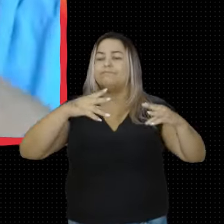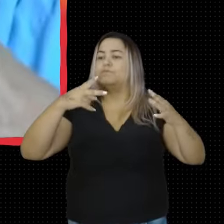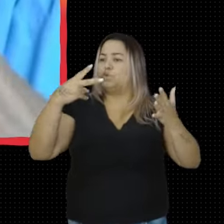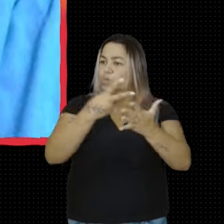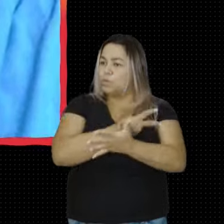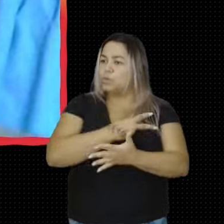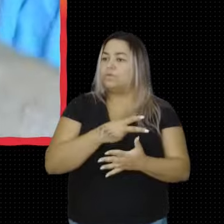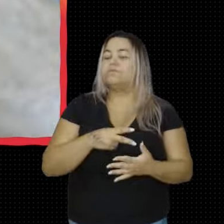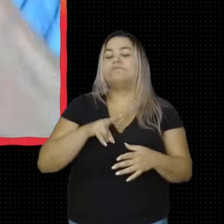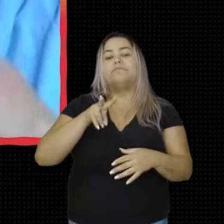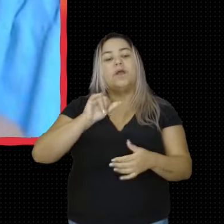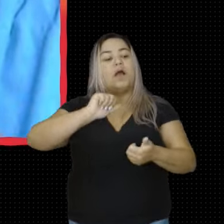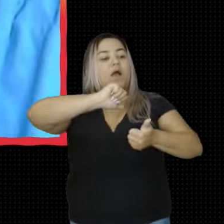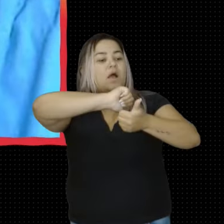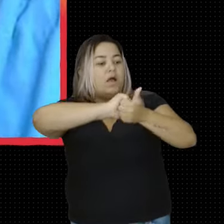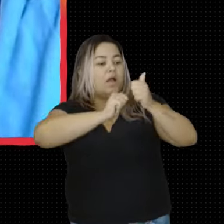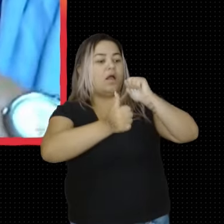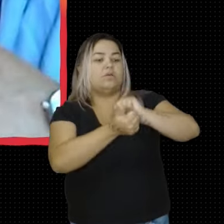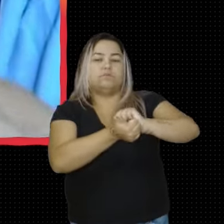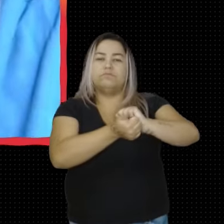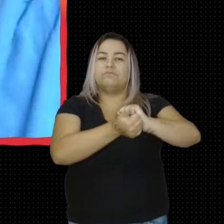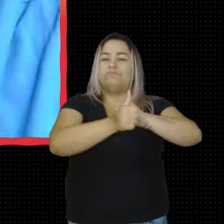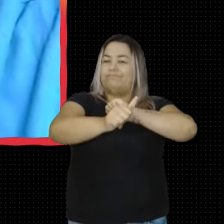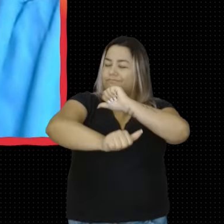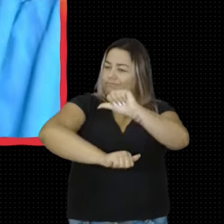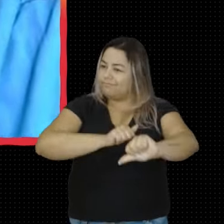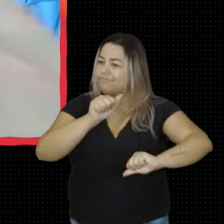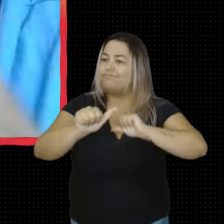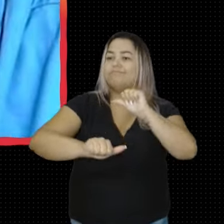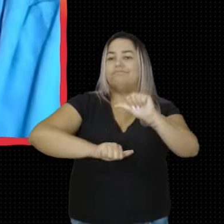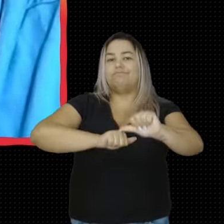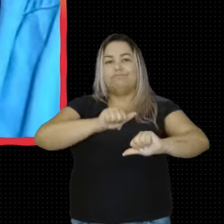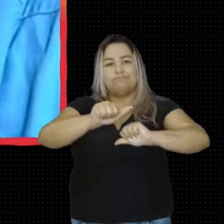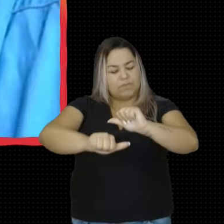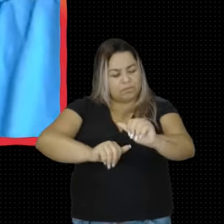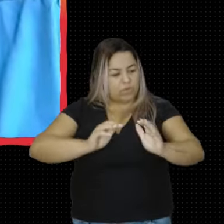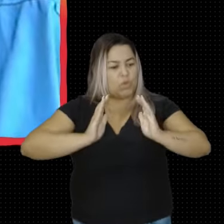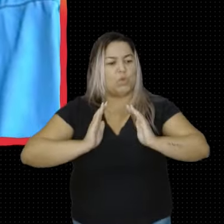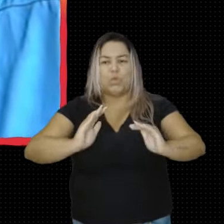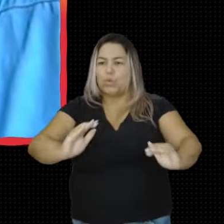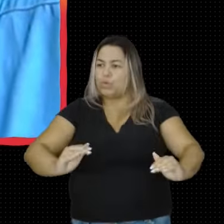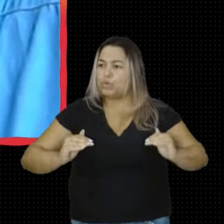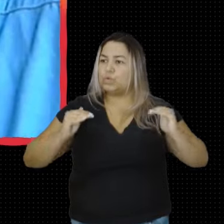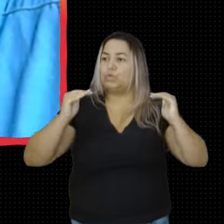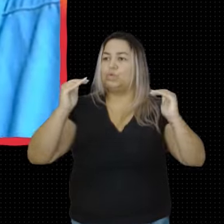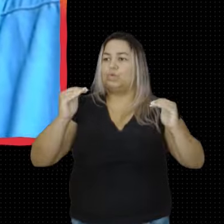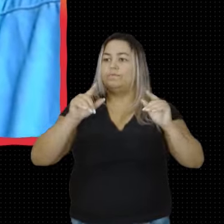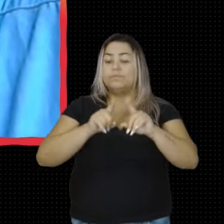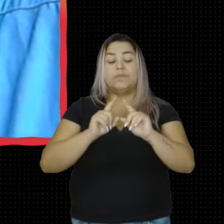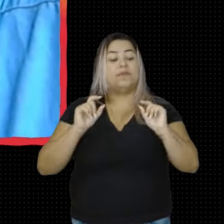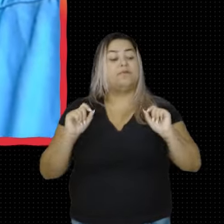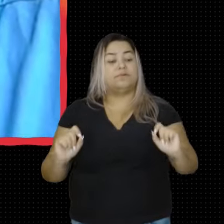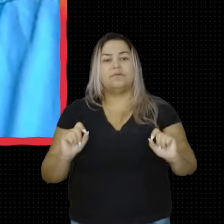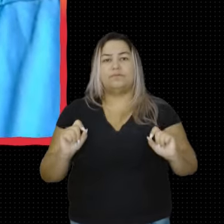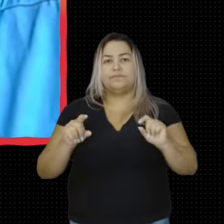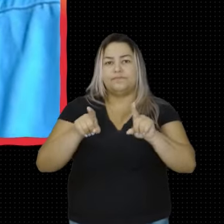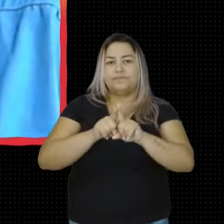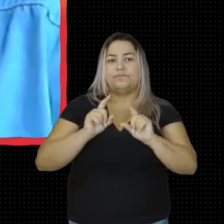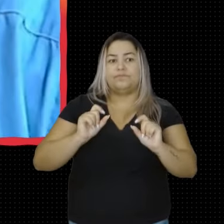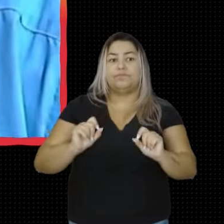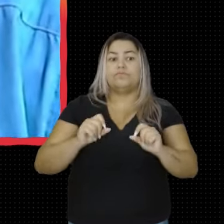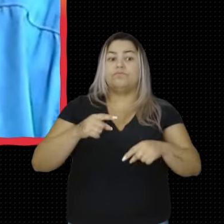Agora ele vai se adaptando, ele vai se renovando, ele vai se enriquecendo na medida em que as